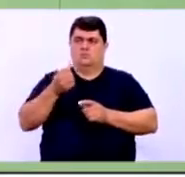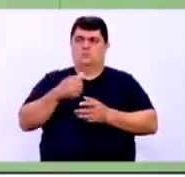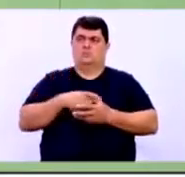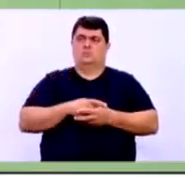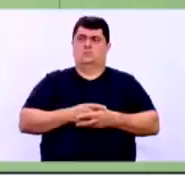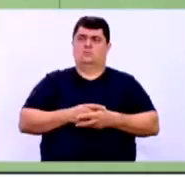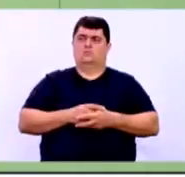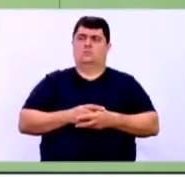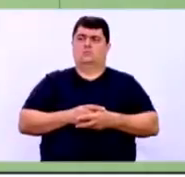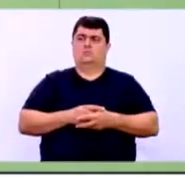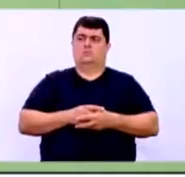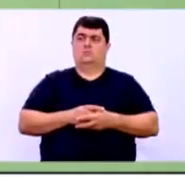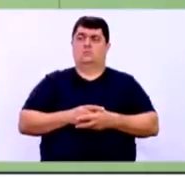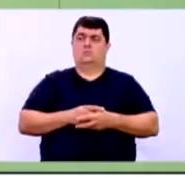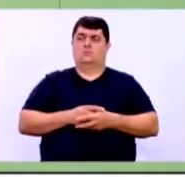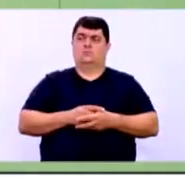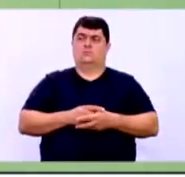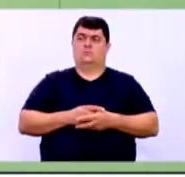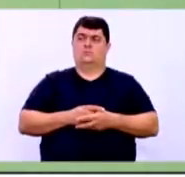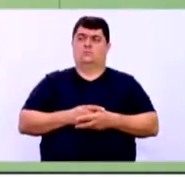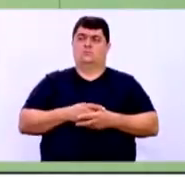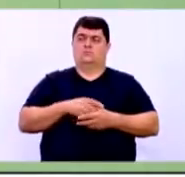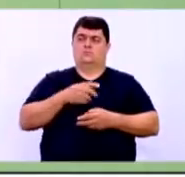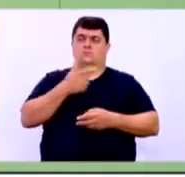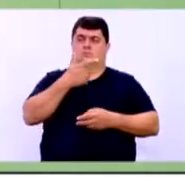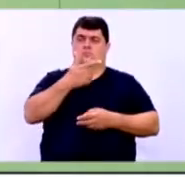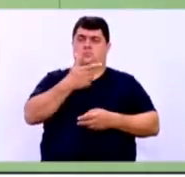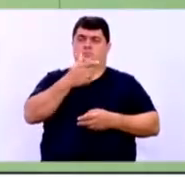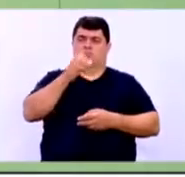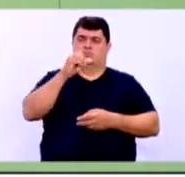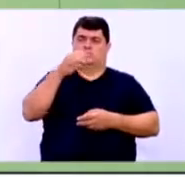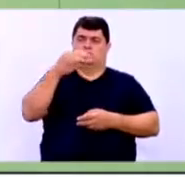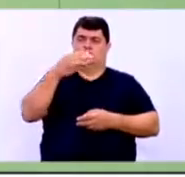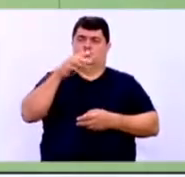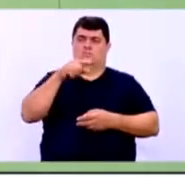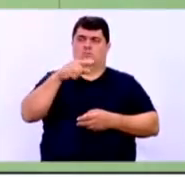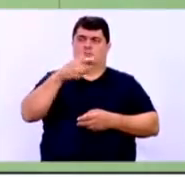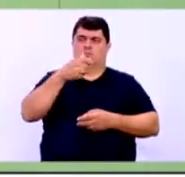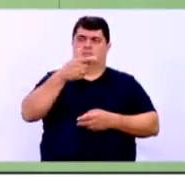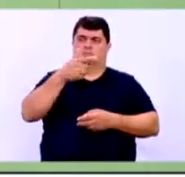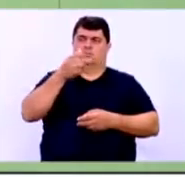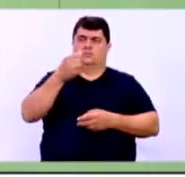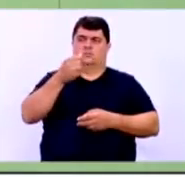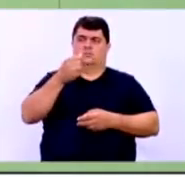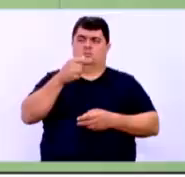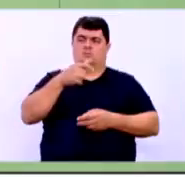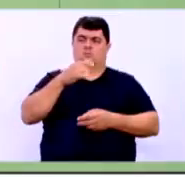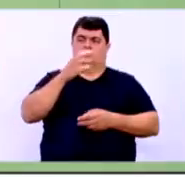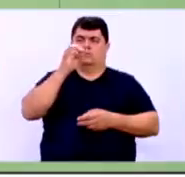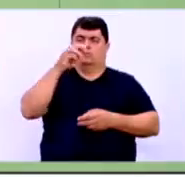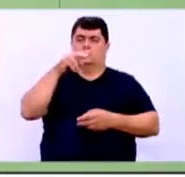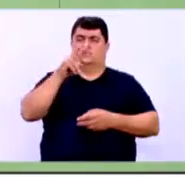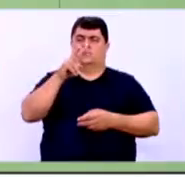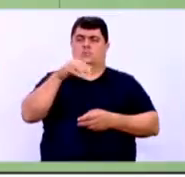Certo. Isso, garoto. 293,26. Qual é o CMV?